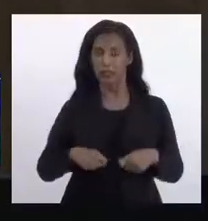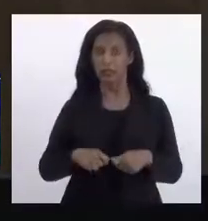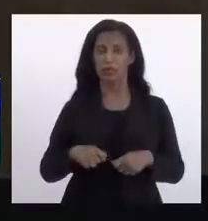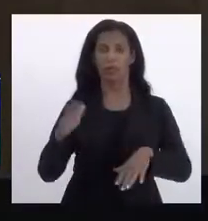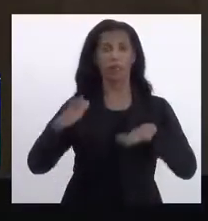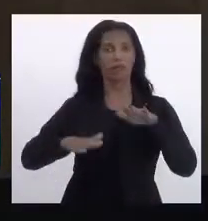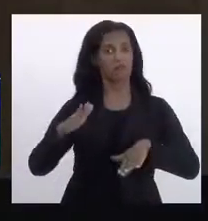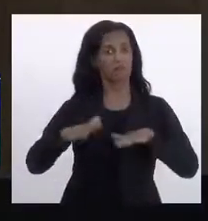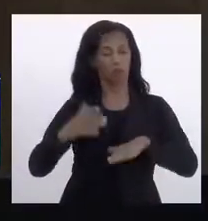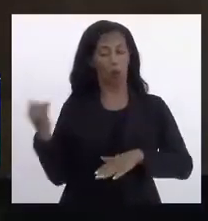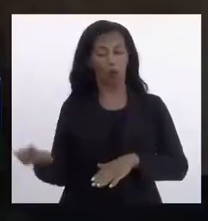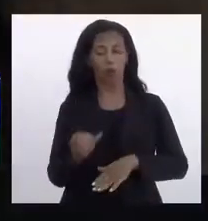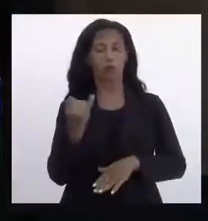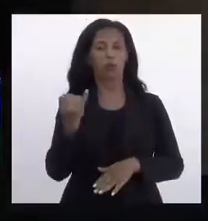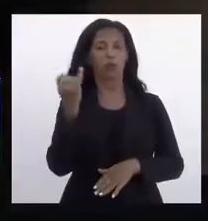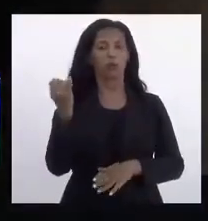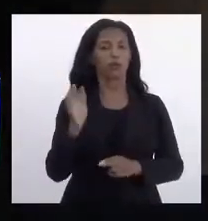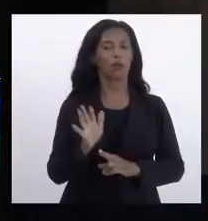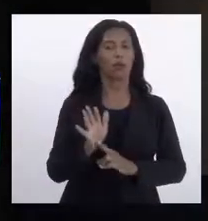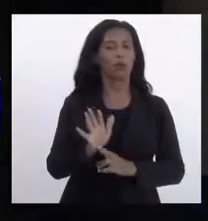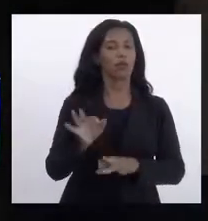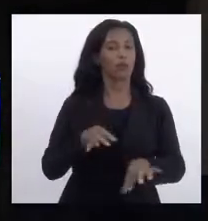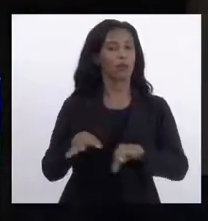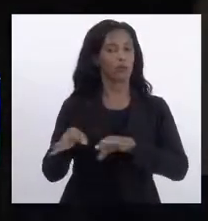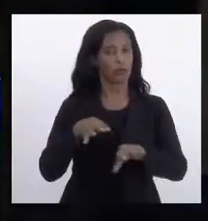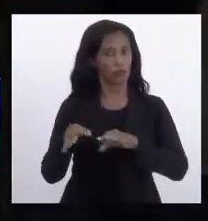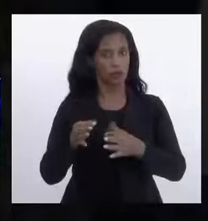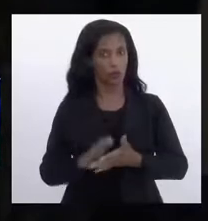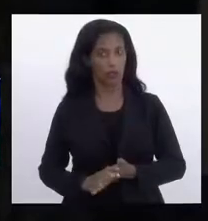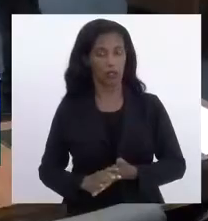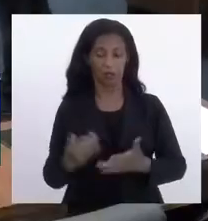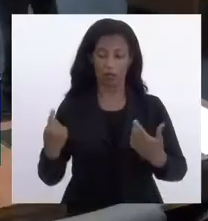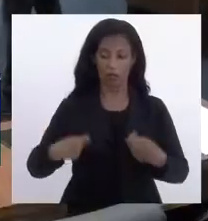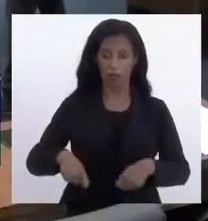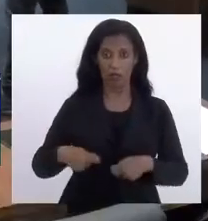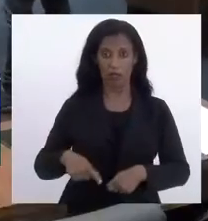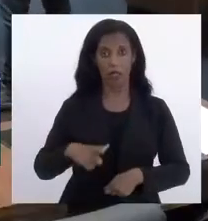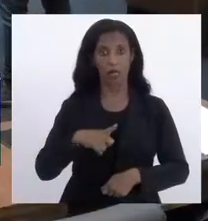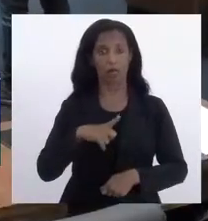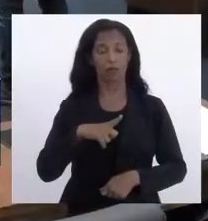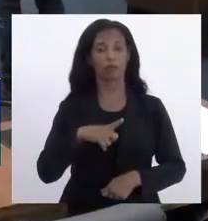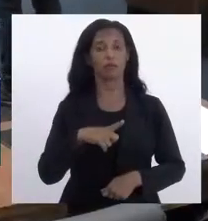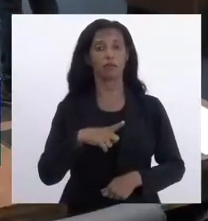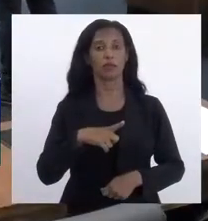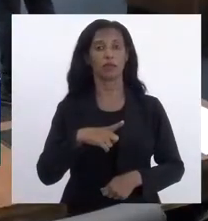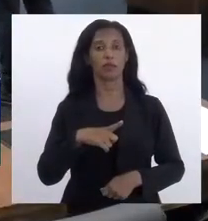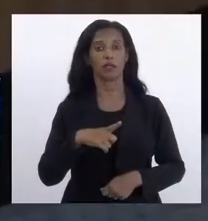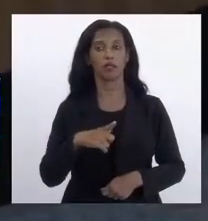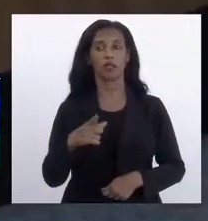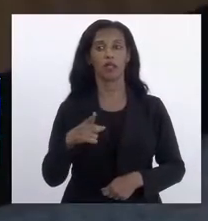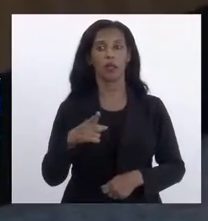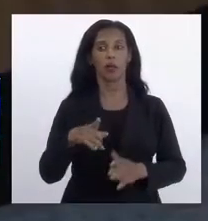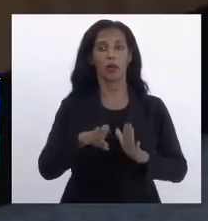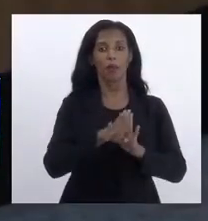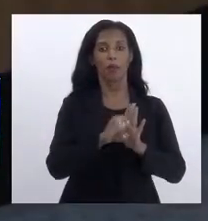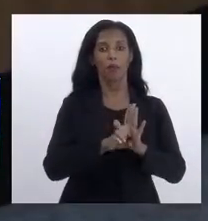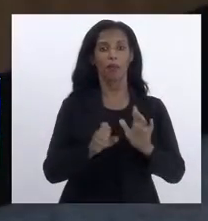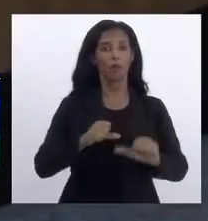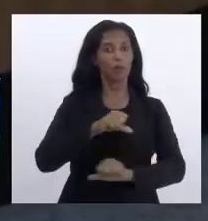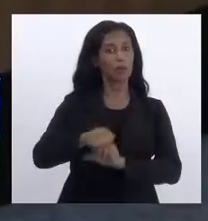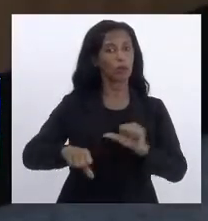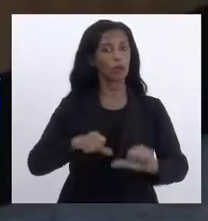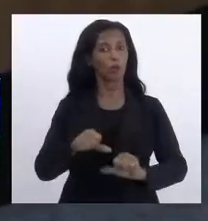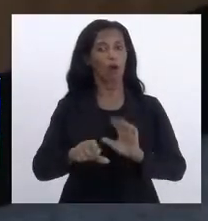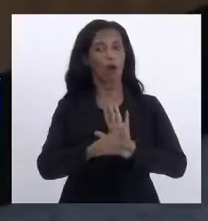embora louvável a apresentação do projeto, é necessária a apresentação de uma emenda modificativa